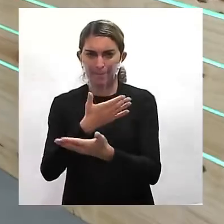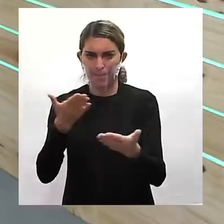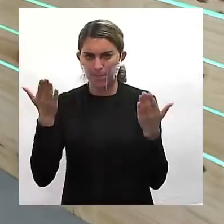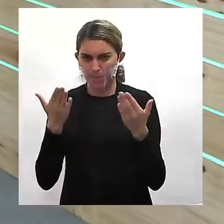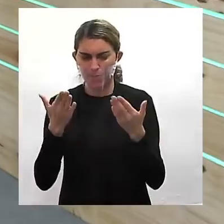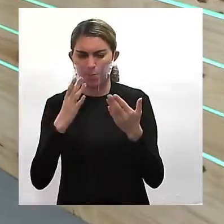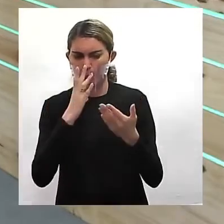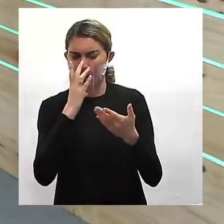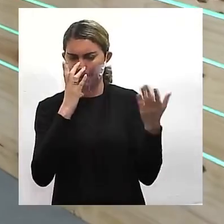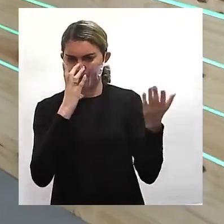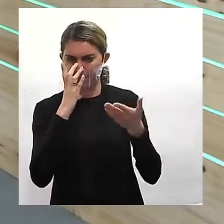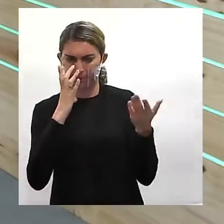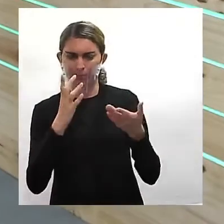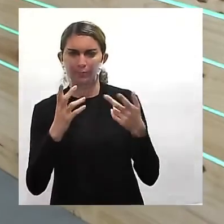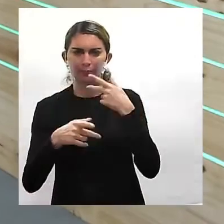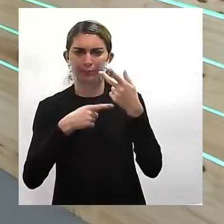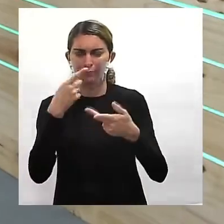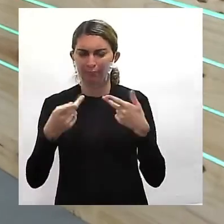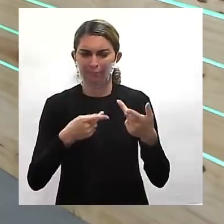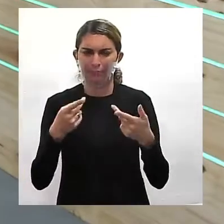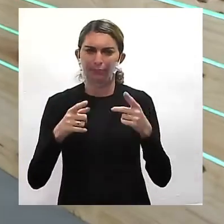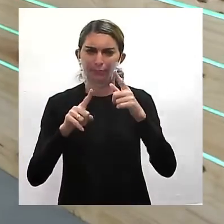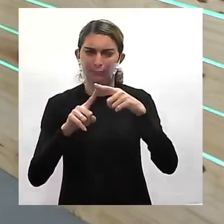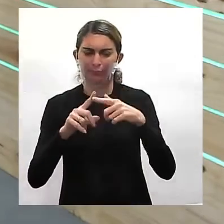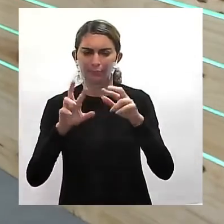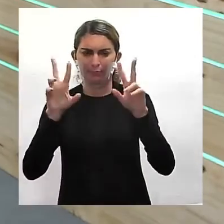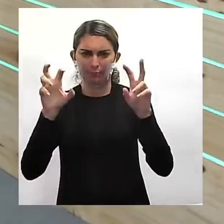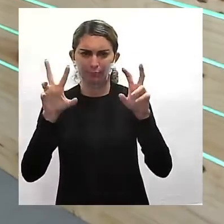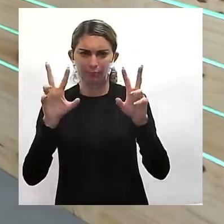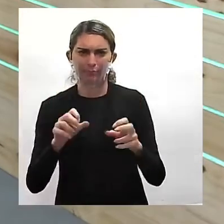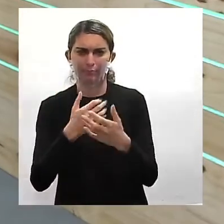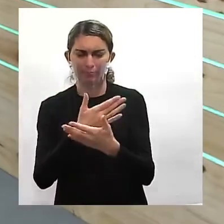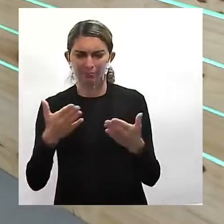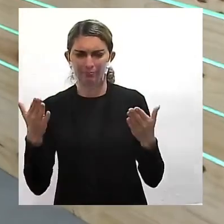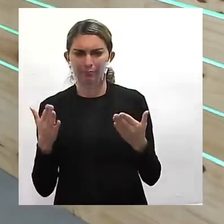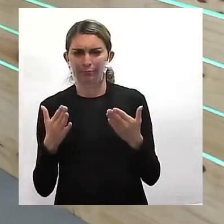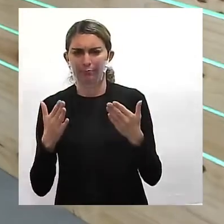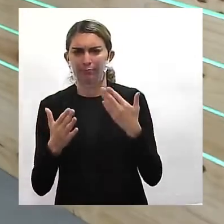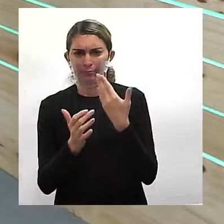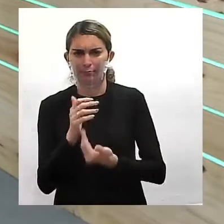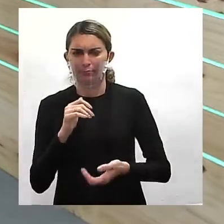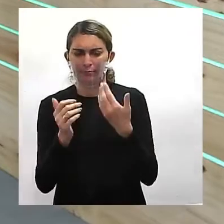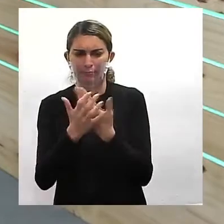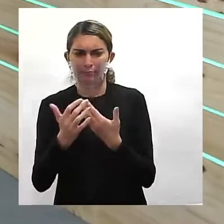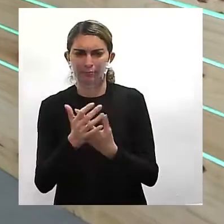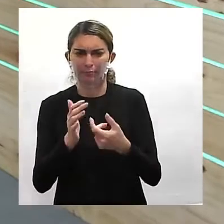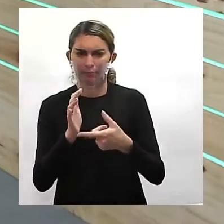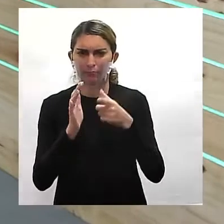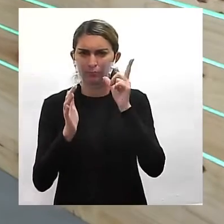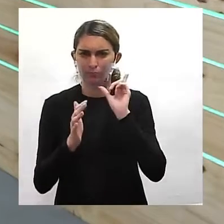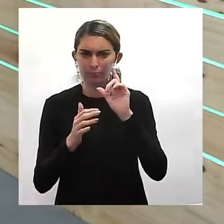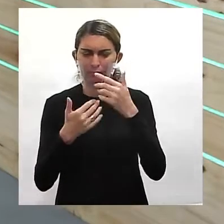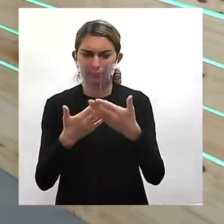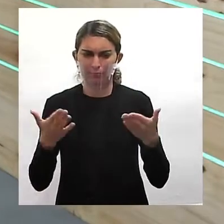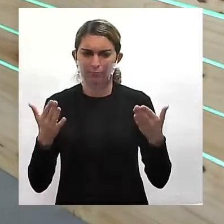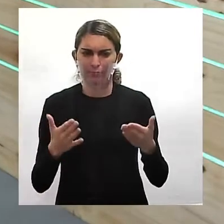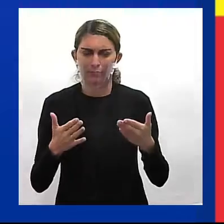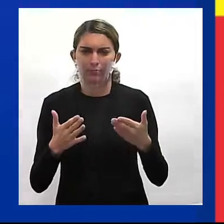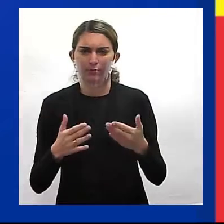só, hoje eu vou falar um pouquinho do nosso título, né? Só para relembrar você, caso você tenha perdido a aula de ontem. Joga o slide para mim, por favor.